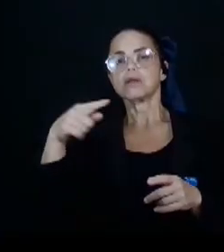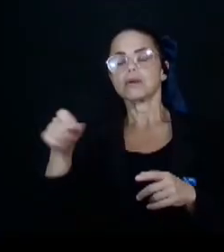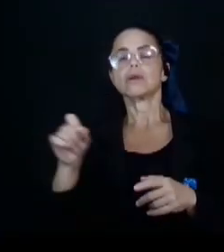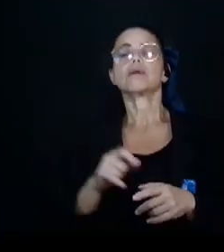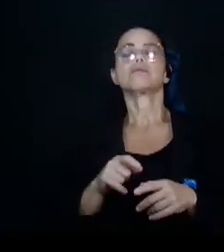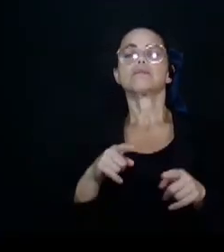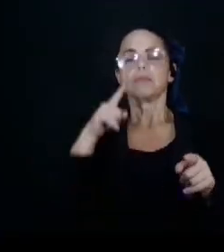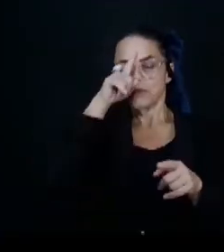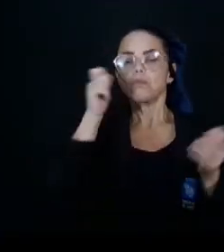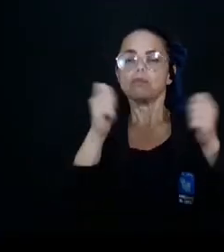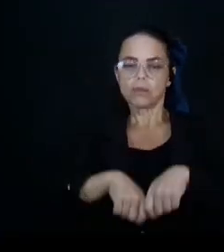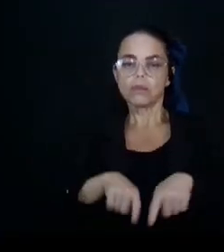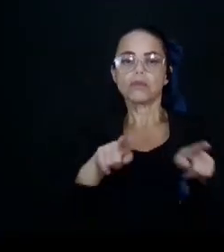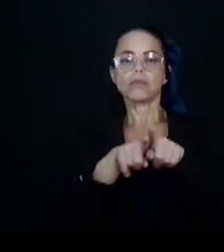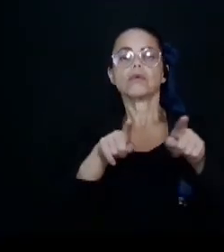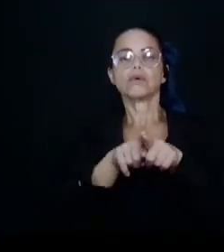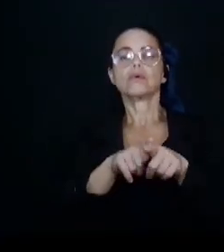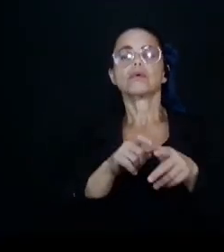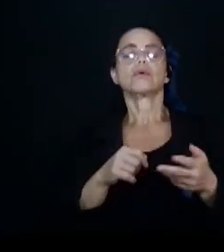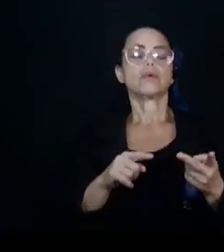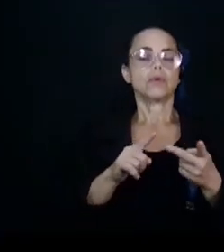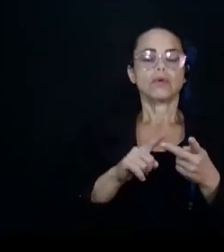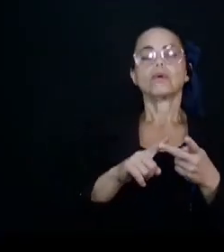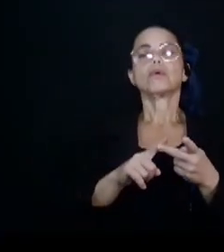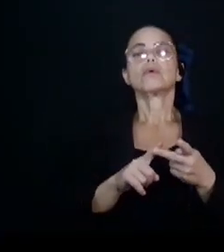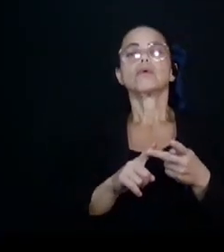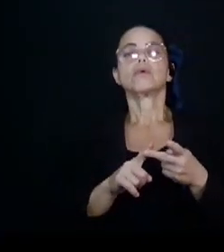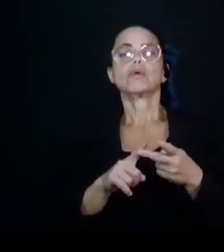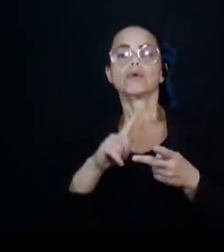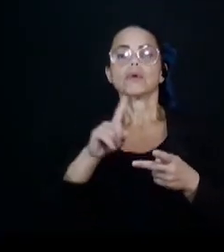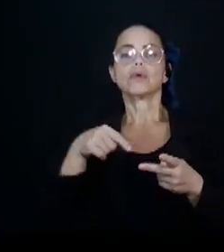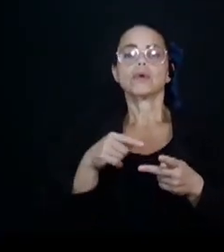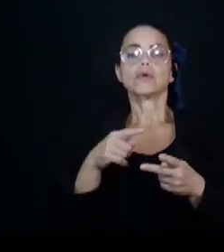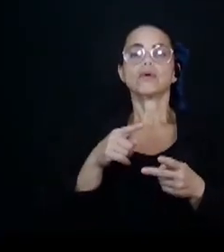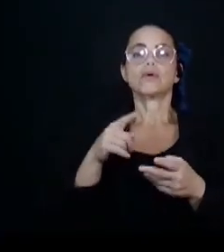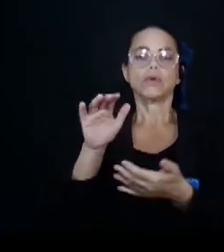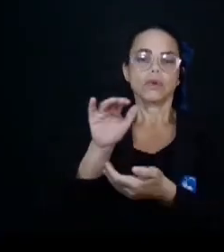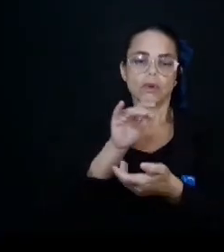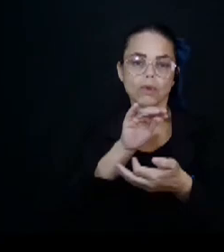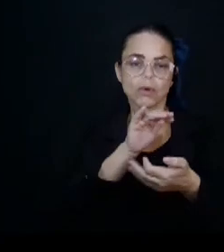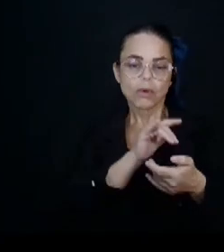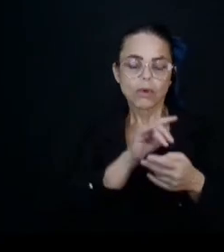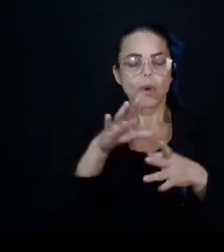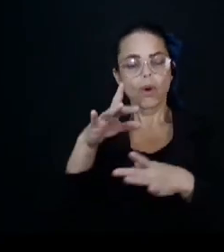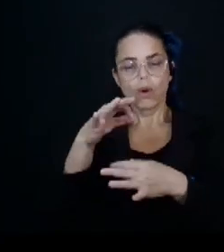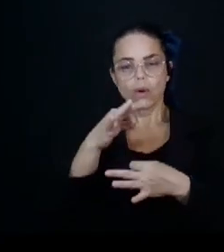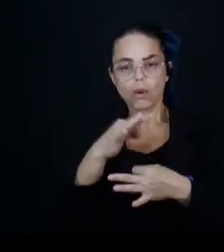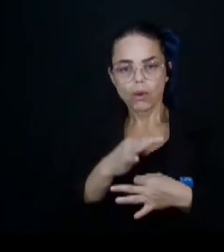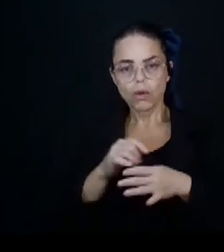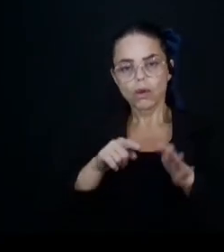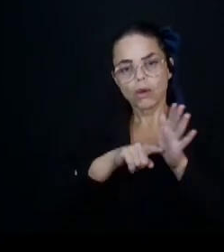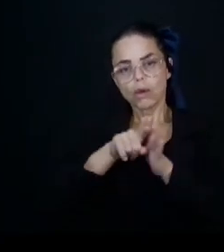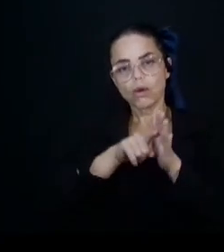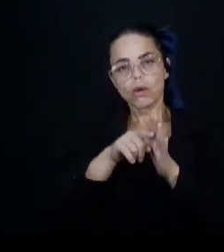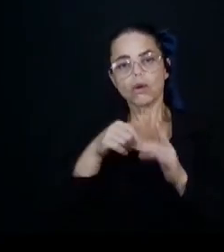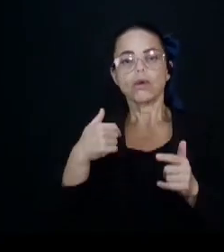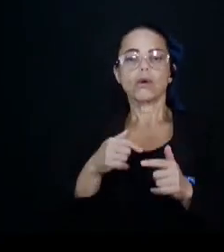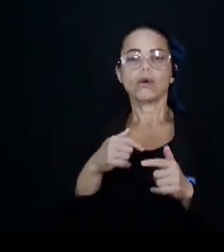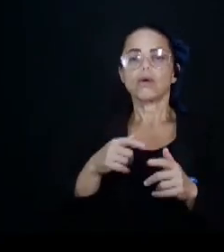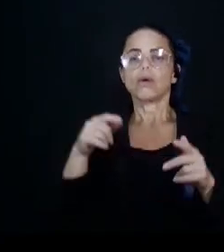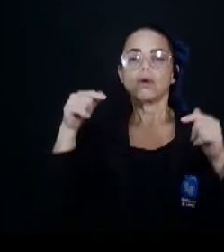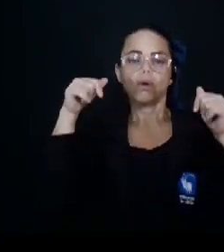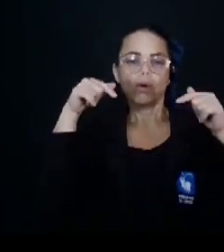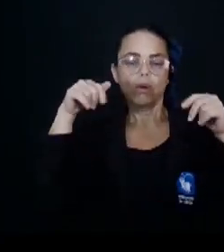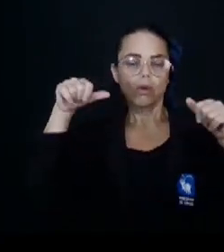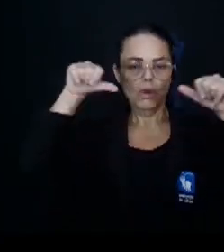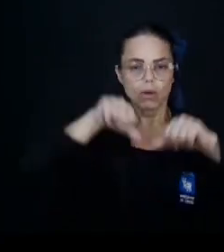à imunossupressão quanto ao próprio transplante. Em relação a dados de recaída e tudo isso, vai depender muito do